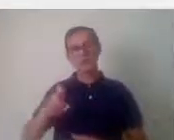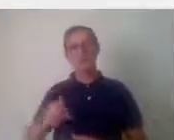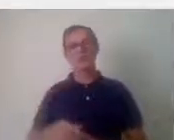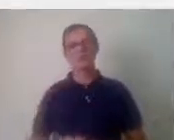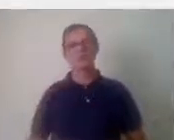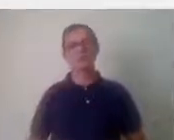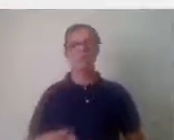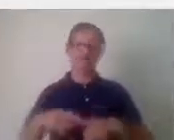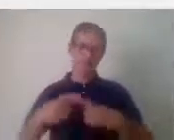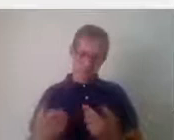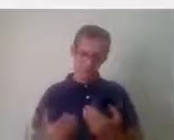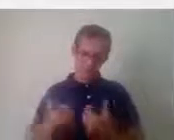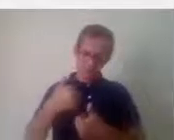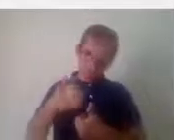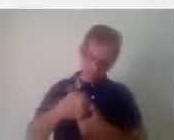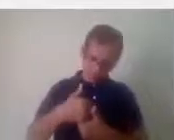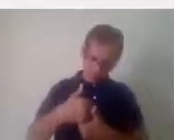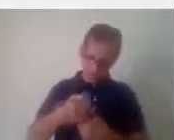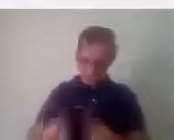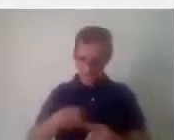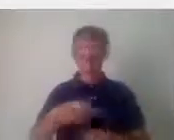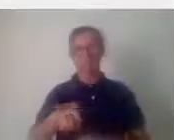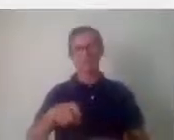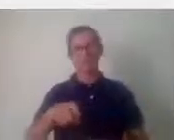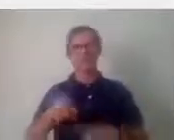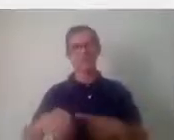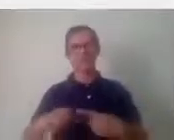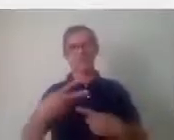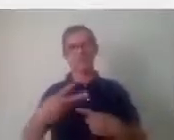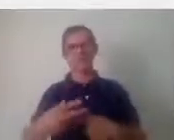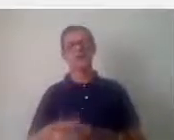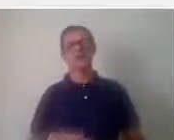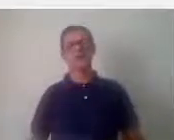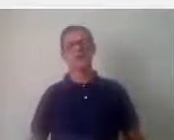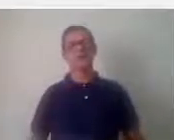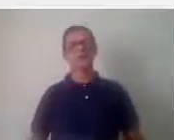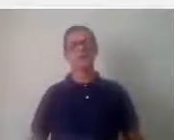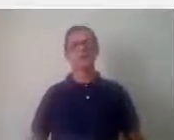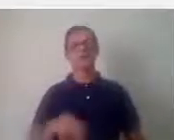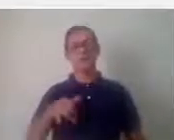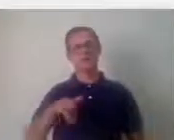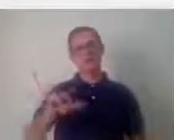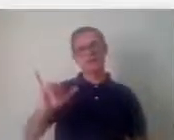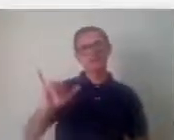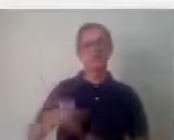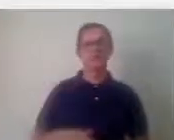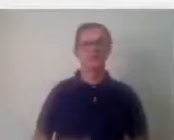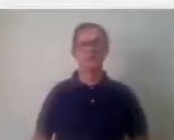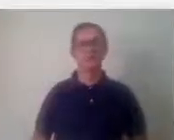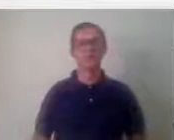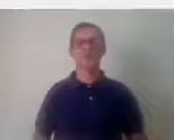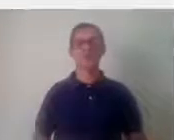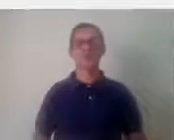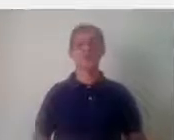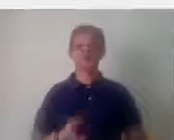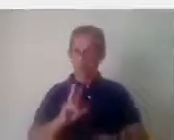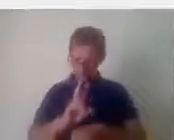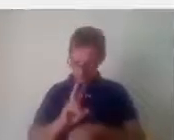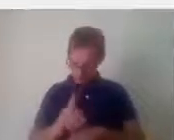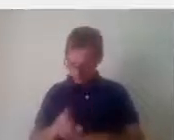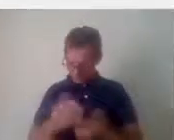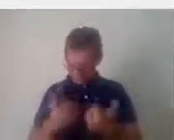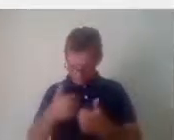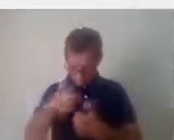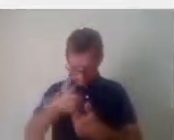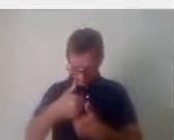ele. Substituímos depois o x ao quadrado no lugar do y, tá? Atenção na hora que você for